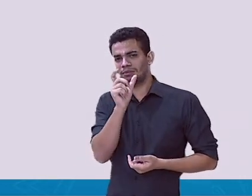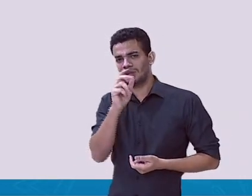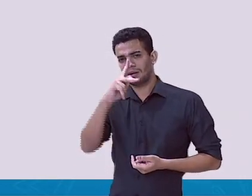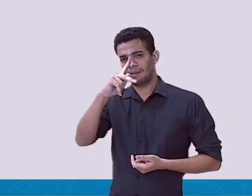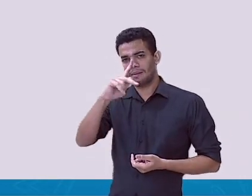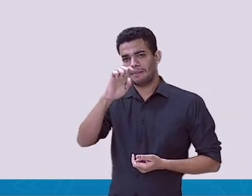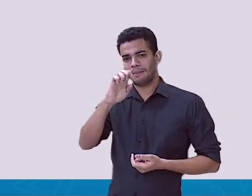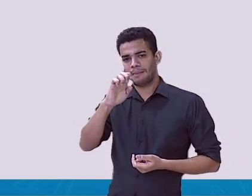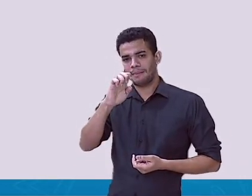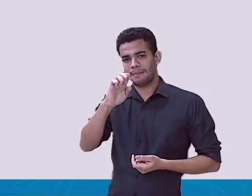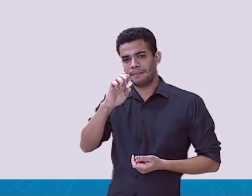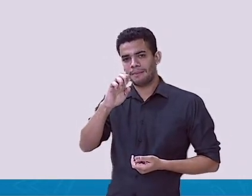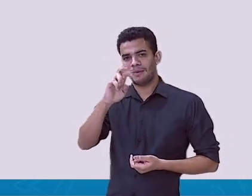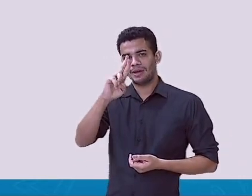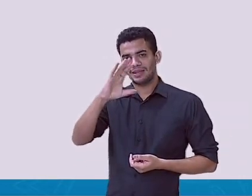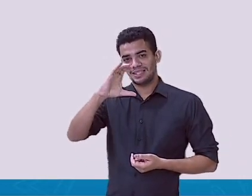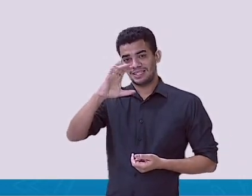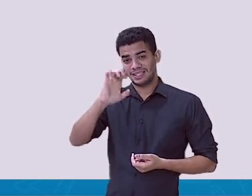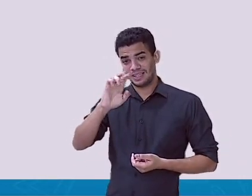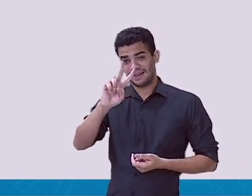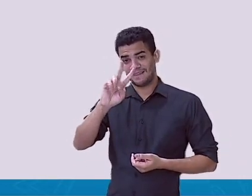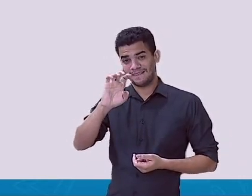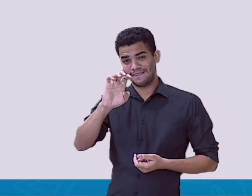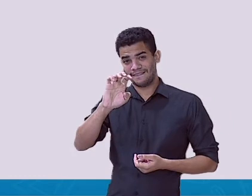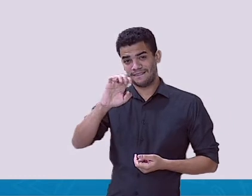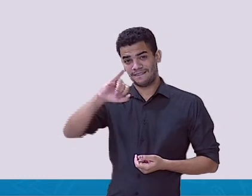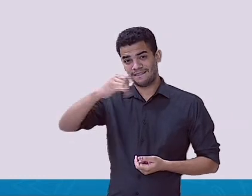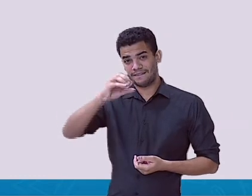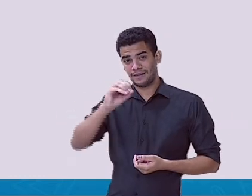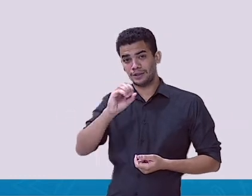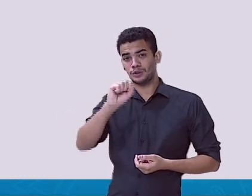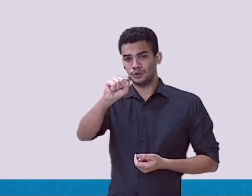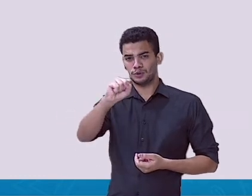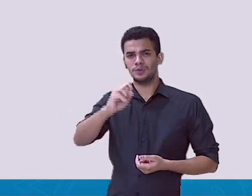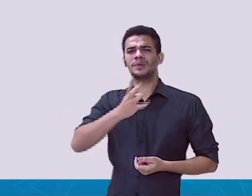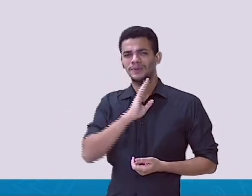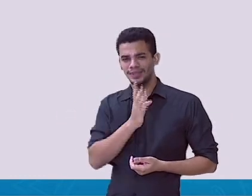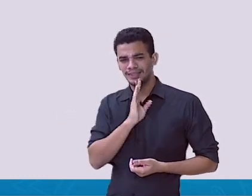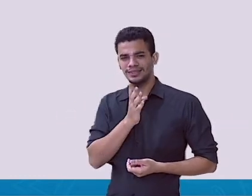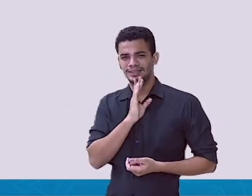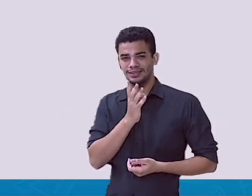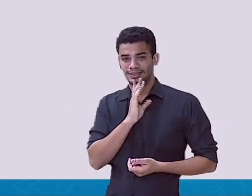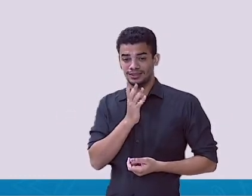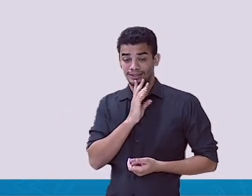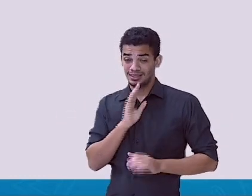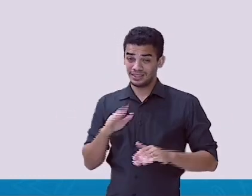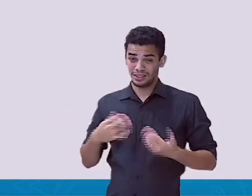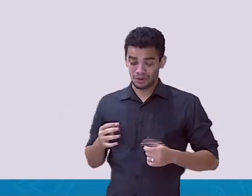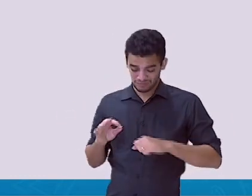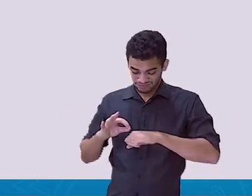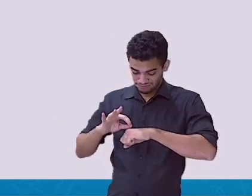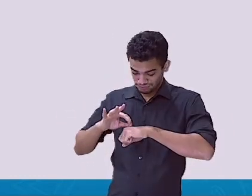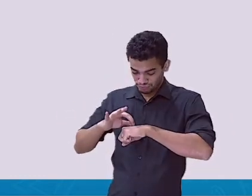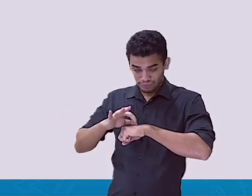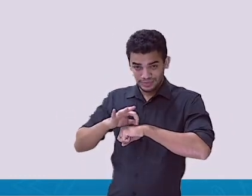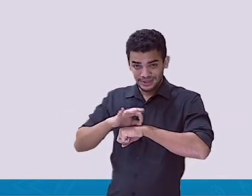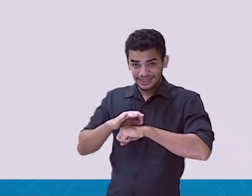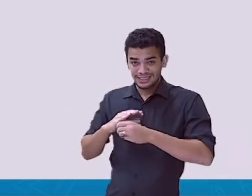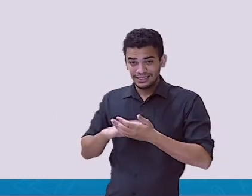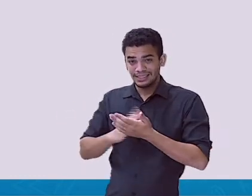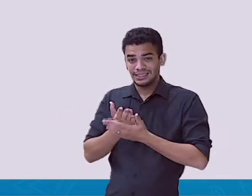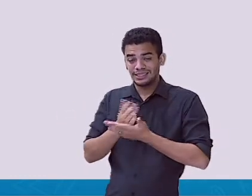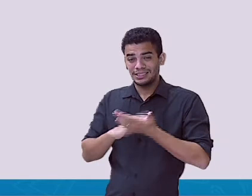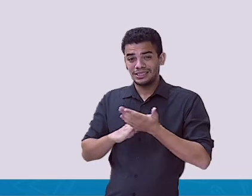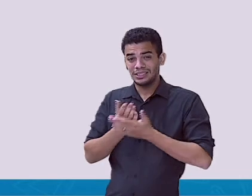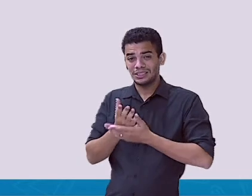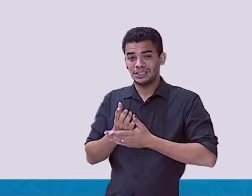Gente, este grupo, ele é conhecido como uma praga, como um parasita, um bicho que vai se